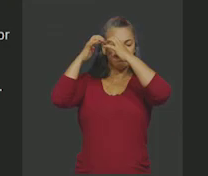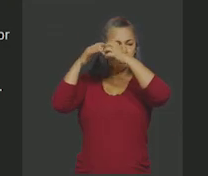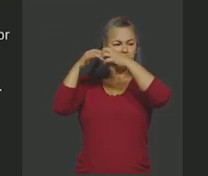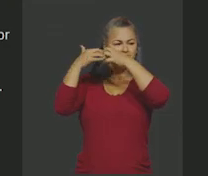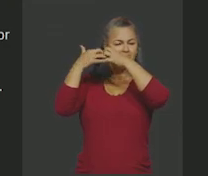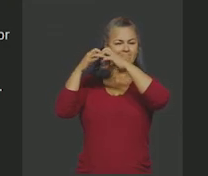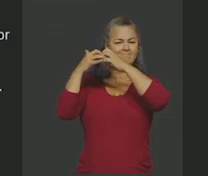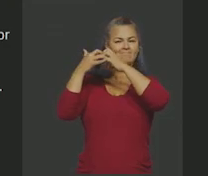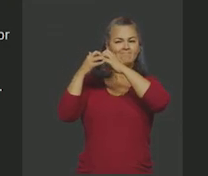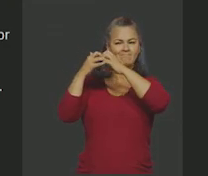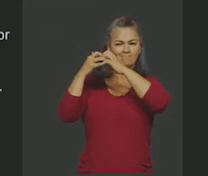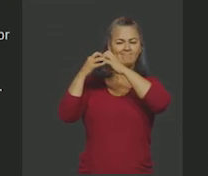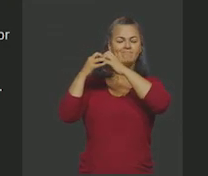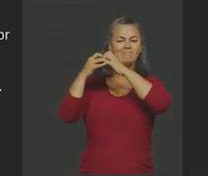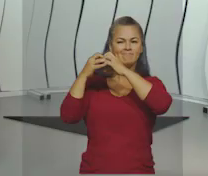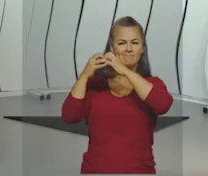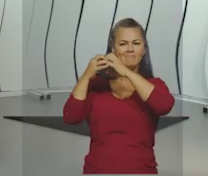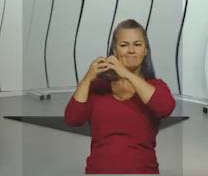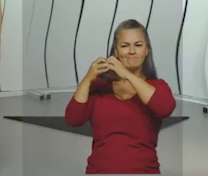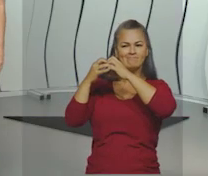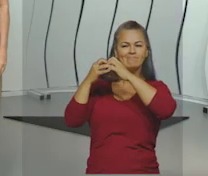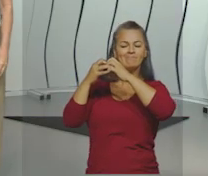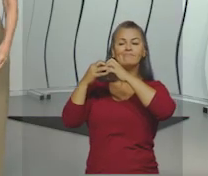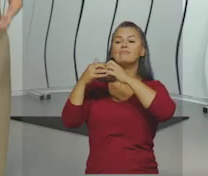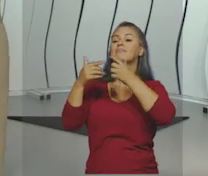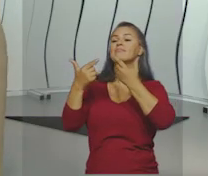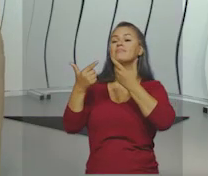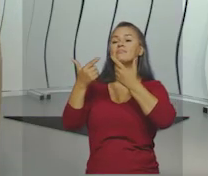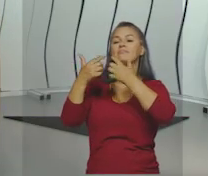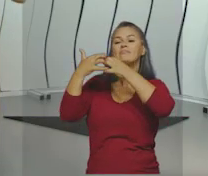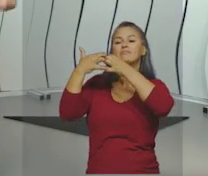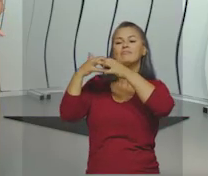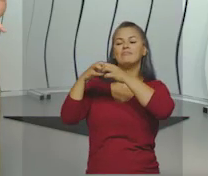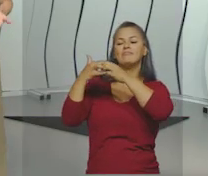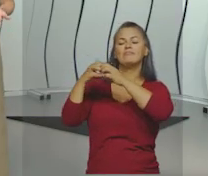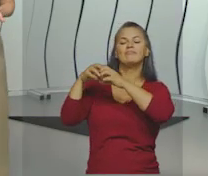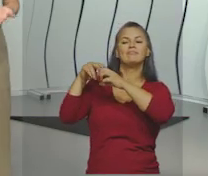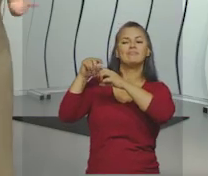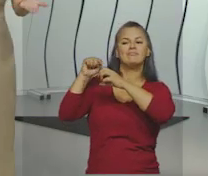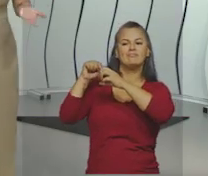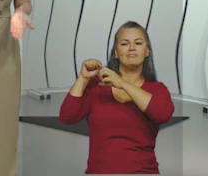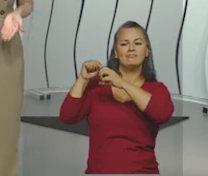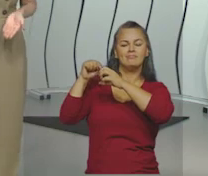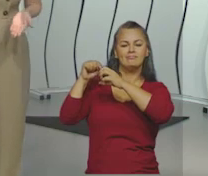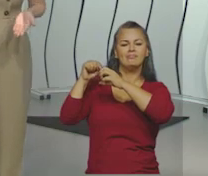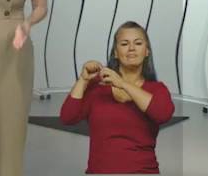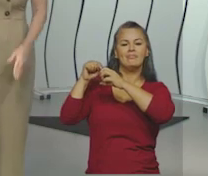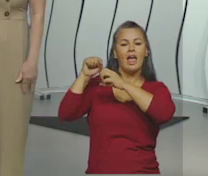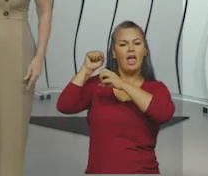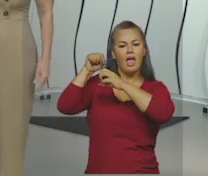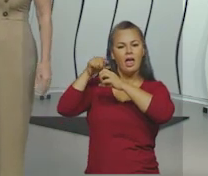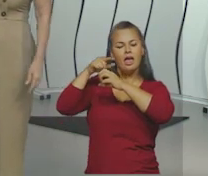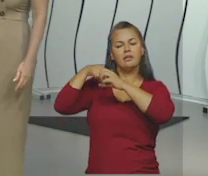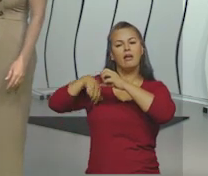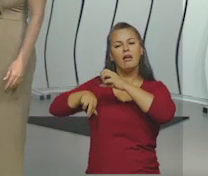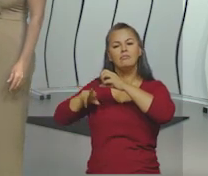vai, então, por esse nervo óptico, para onde, gente? Para o nosso cérebro, que é o órgão